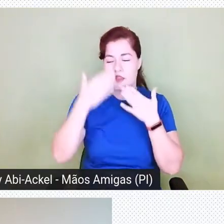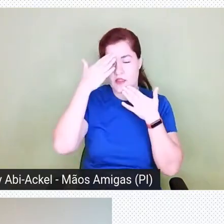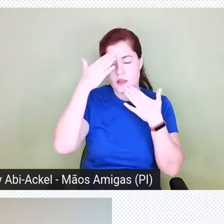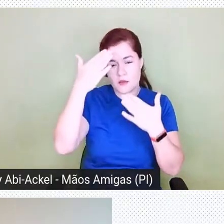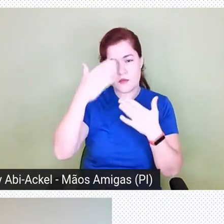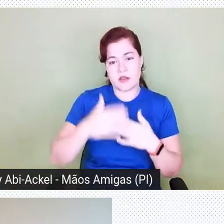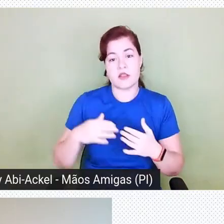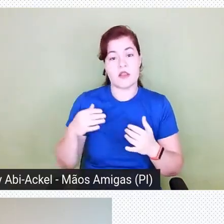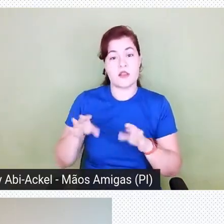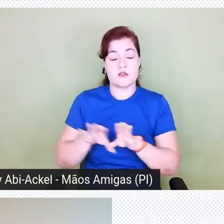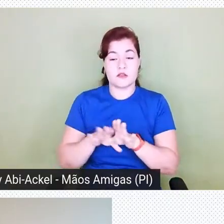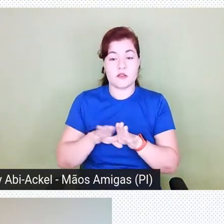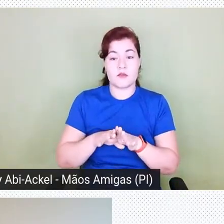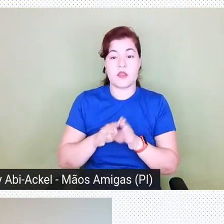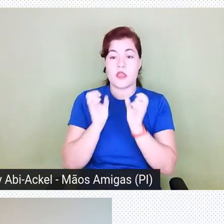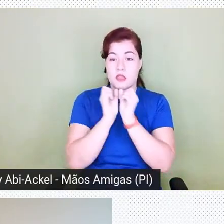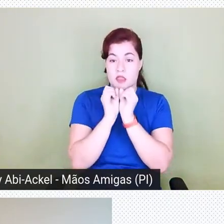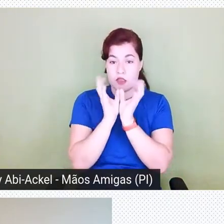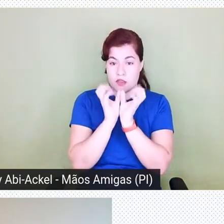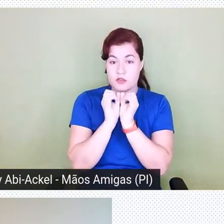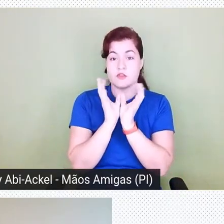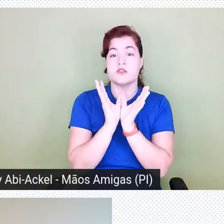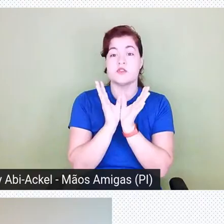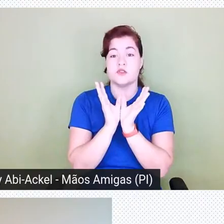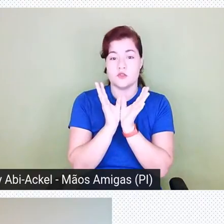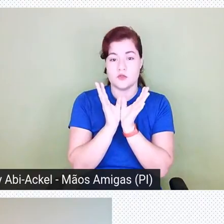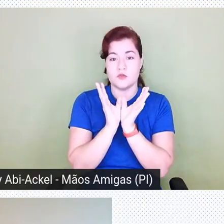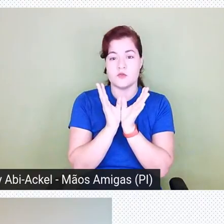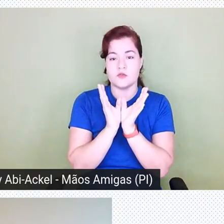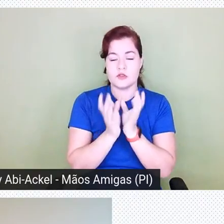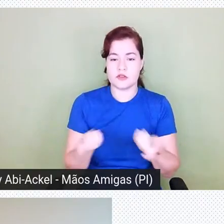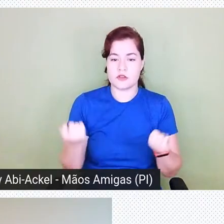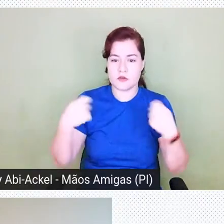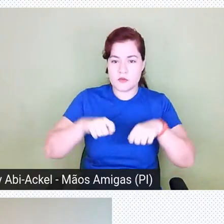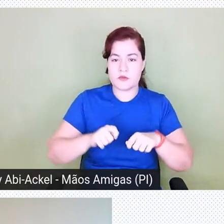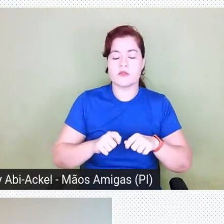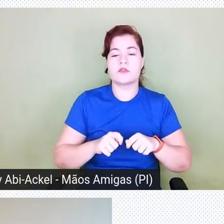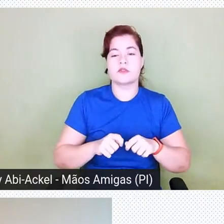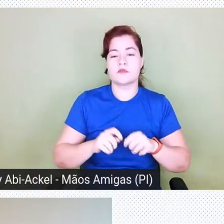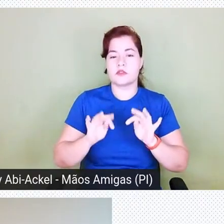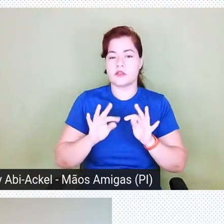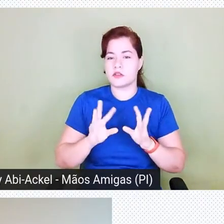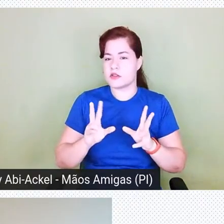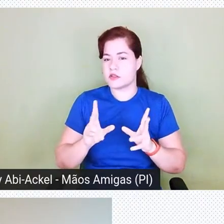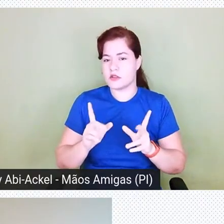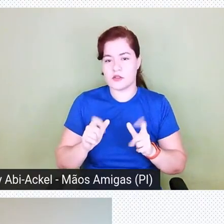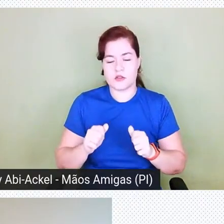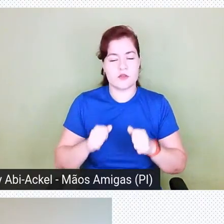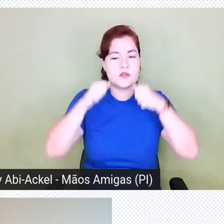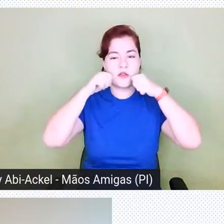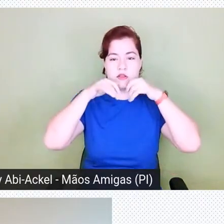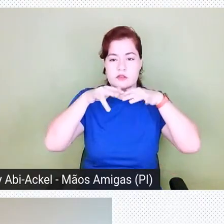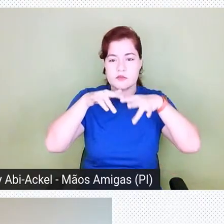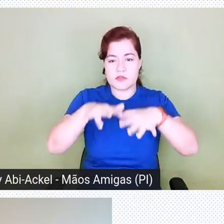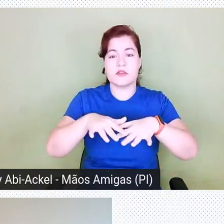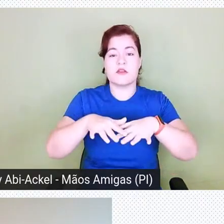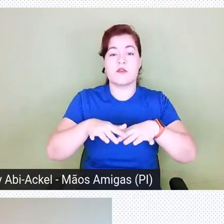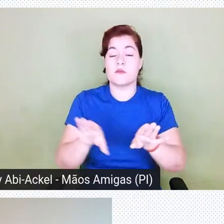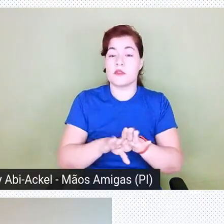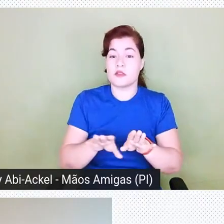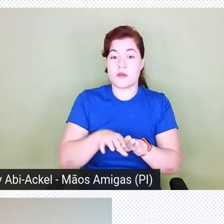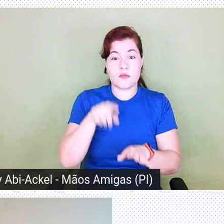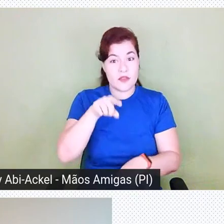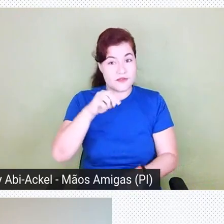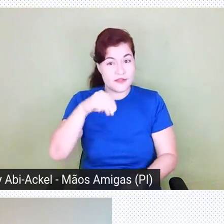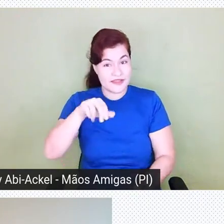ao canal Ed Luz, que possibilita toda essa transmissão. A você,